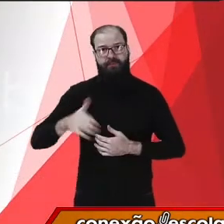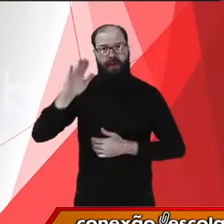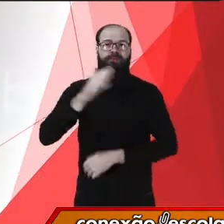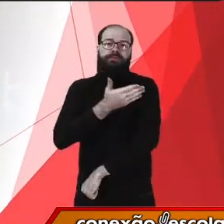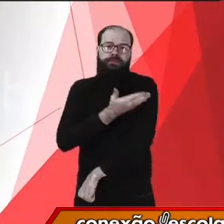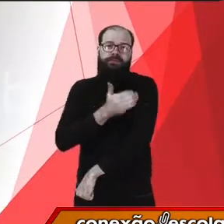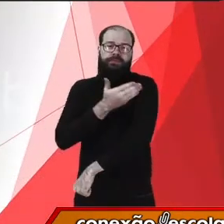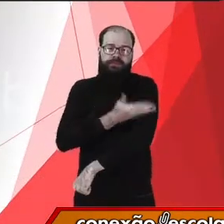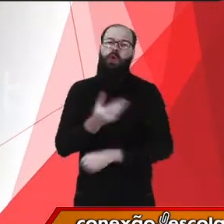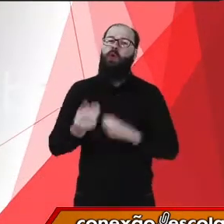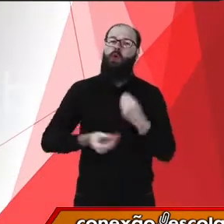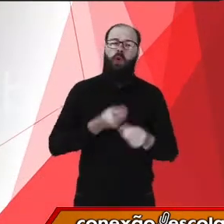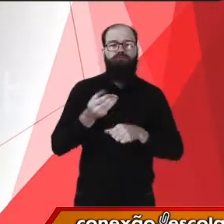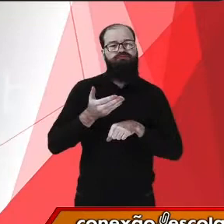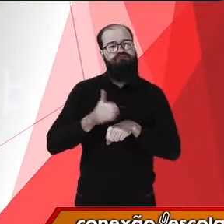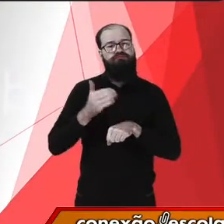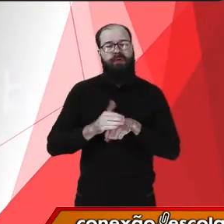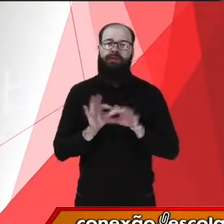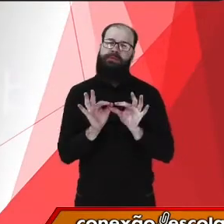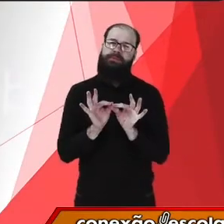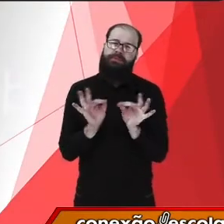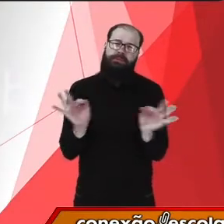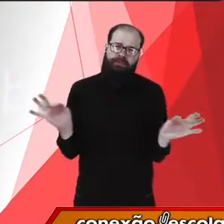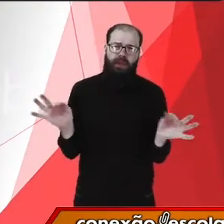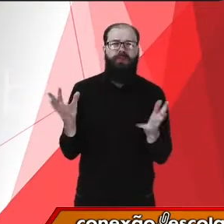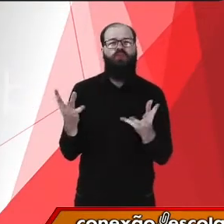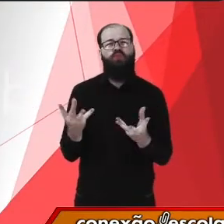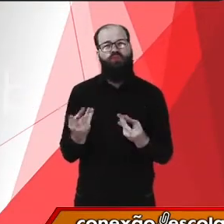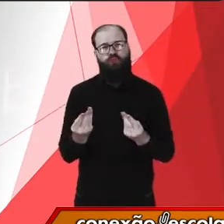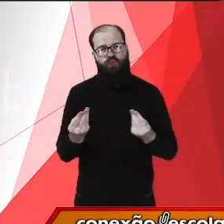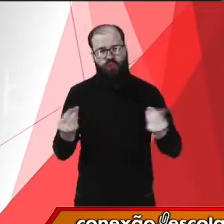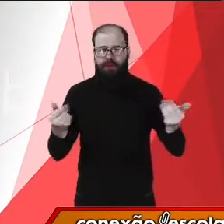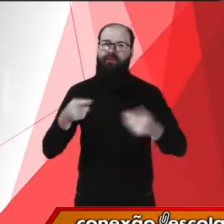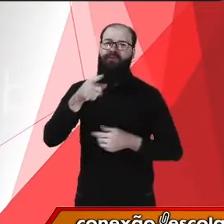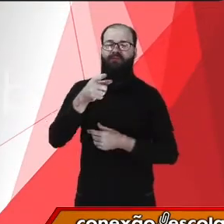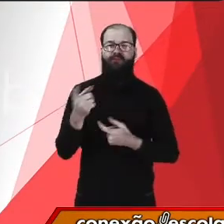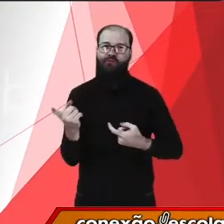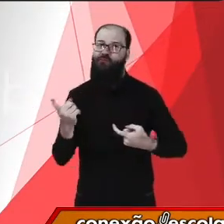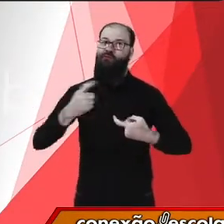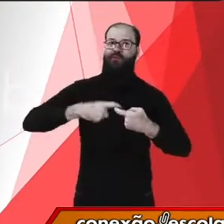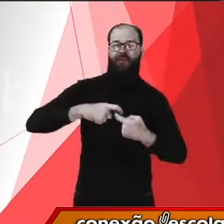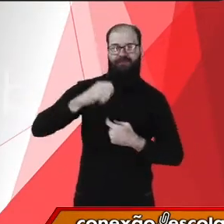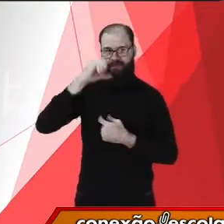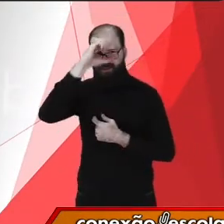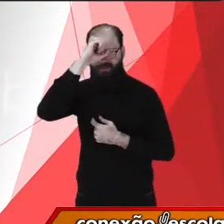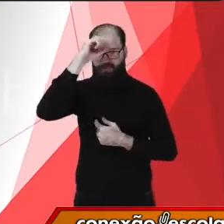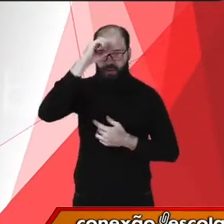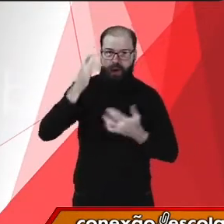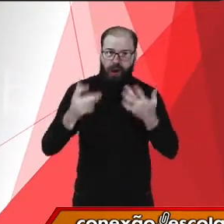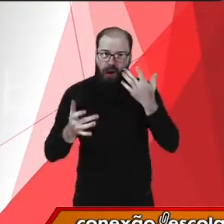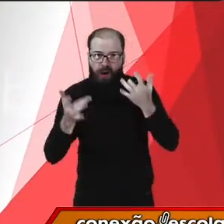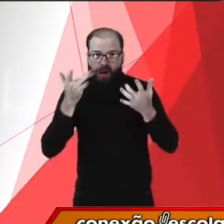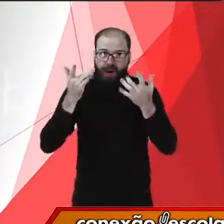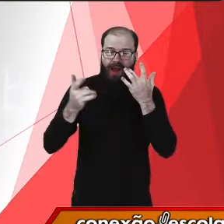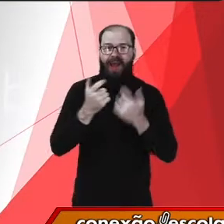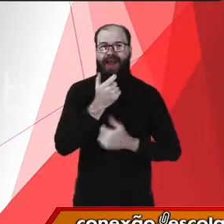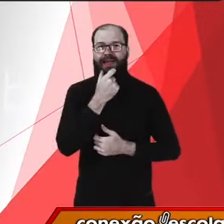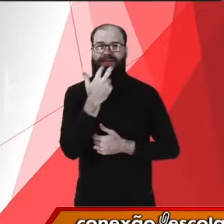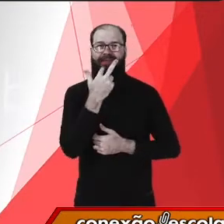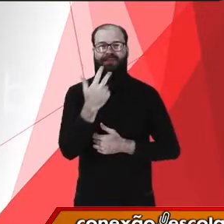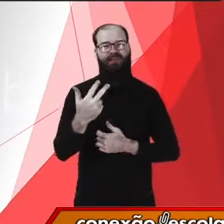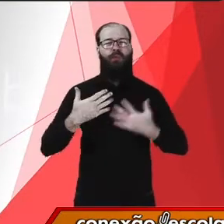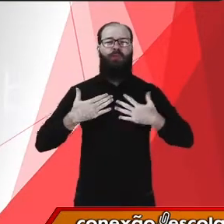exercícios bem simples, bem suave, para você voltar a estudar inglês com muita tranquilidade, com